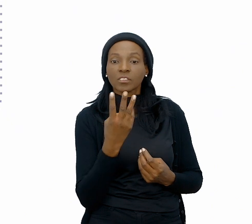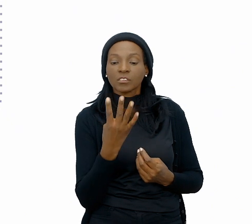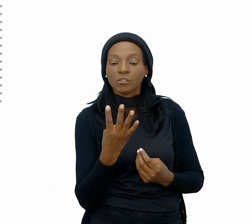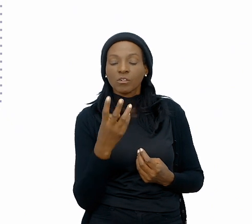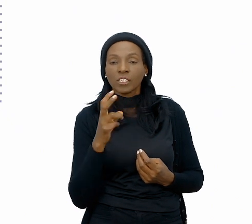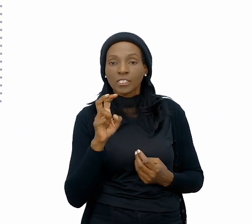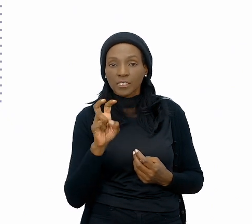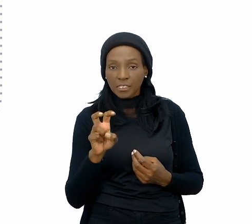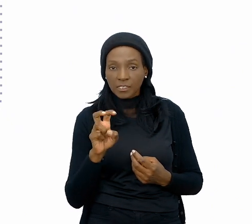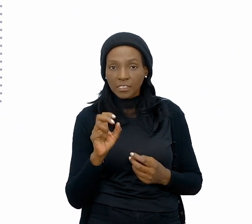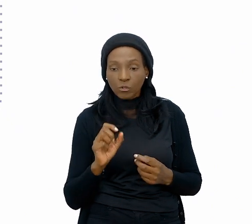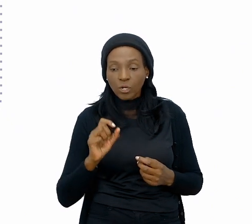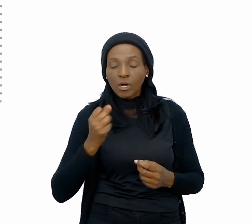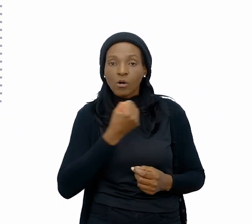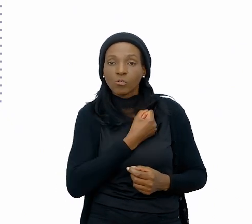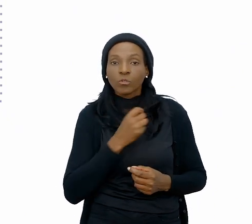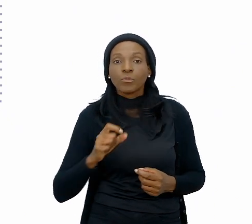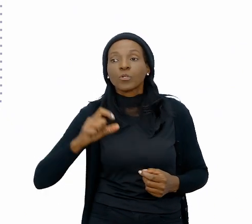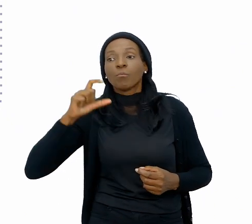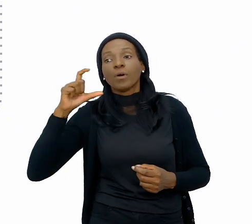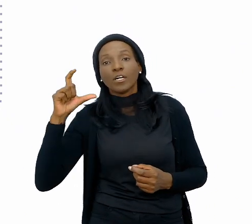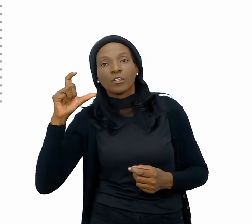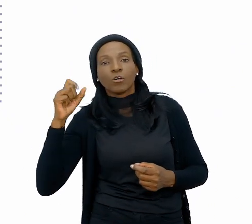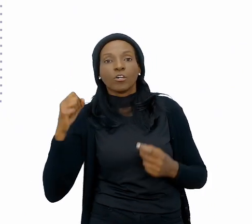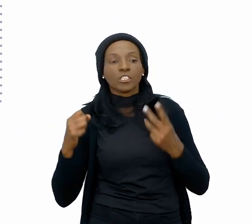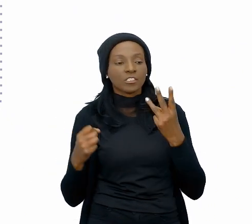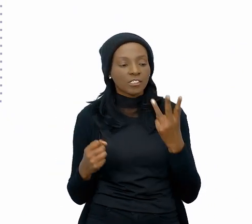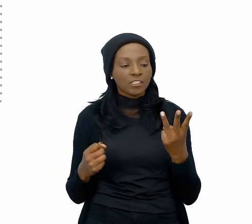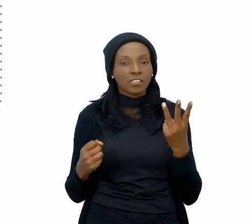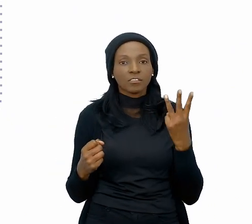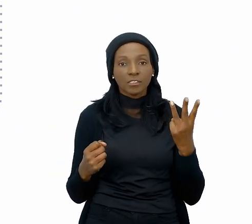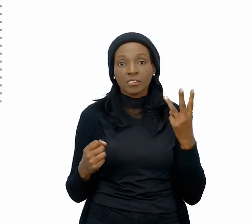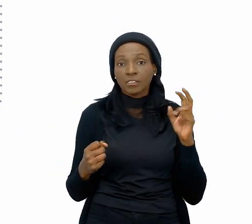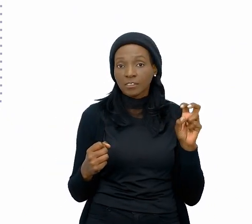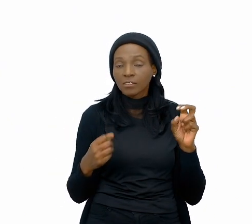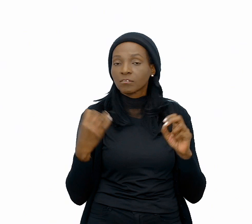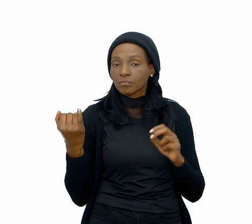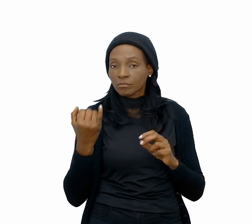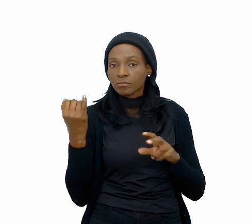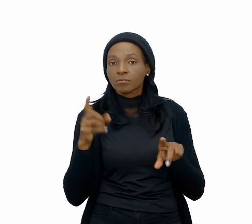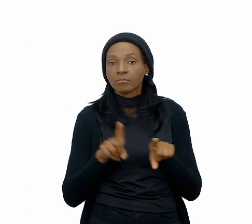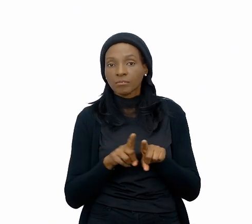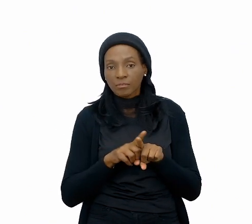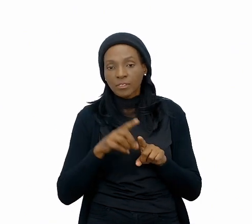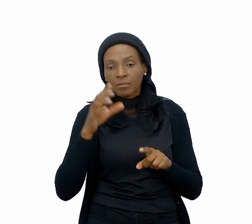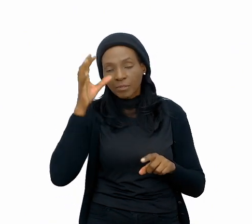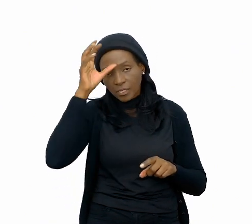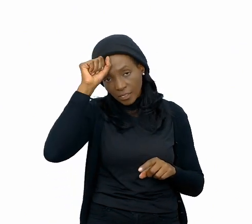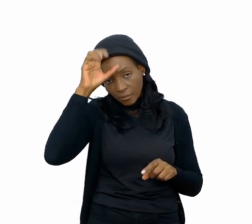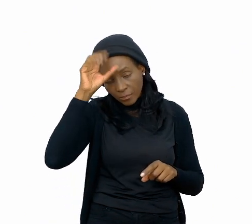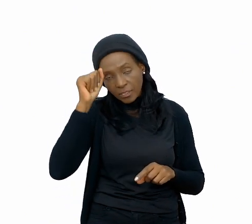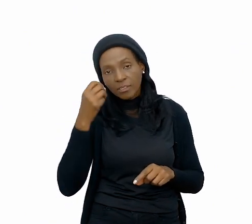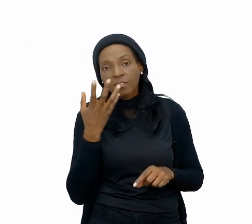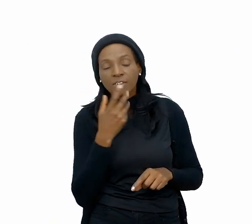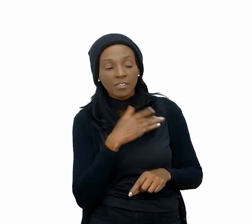é maior que 335. É bem interessante também esses saberes que as crianças